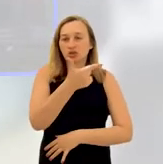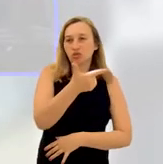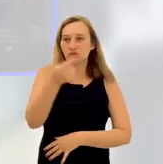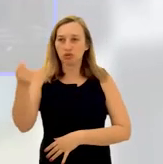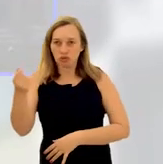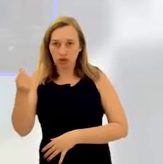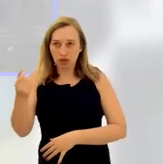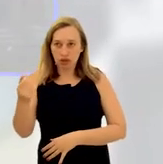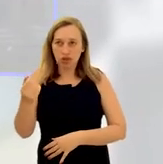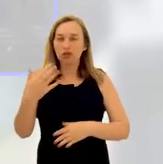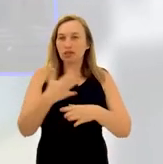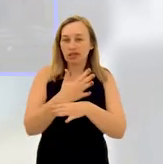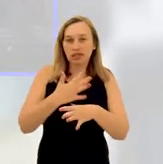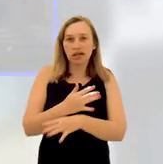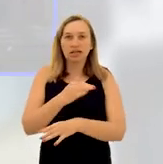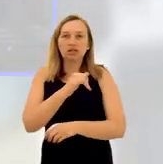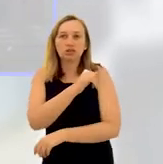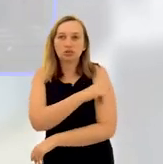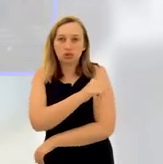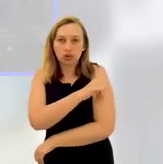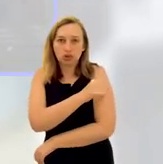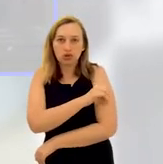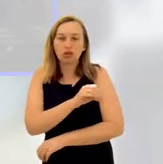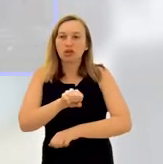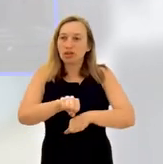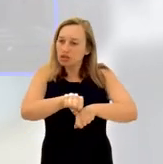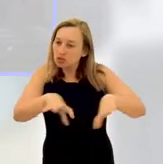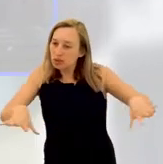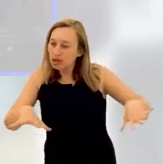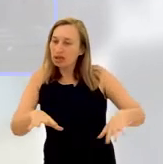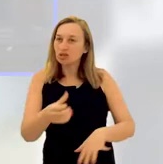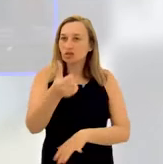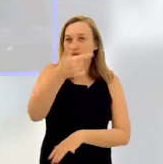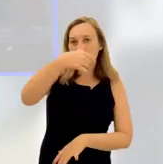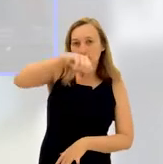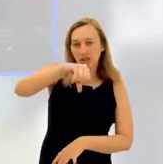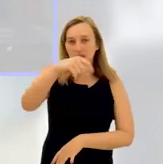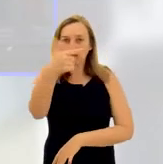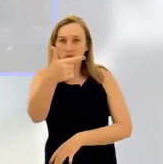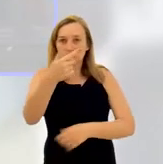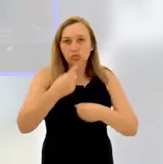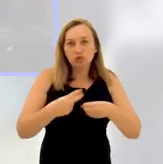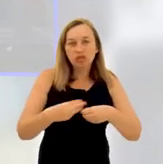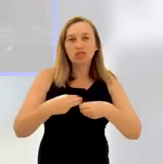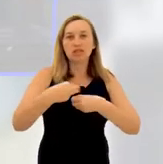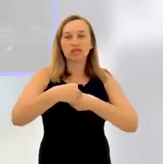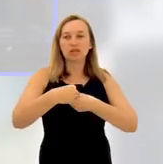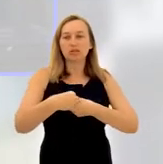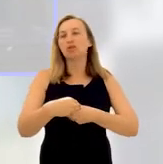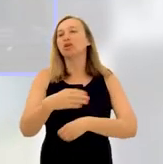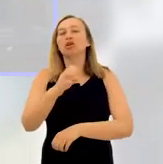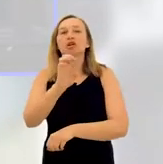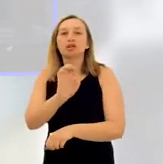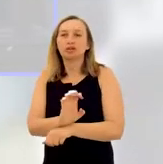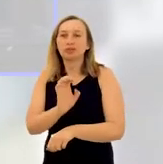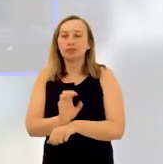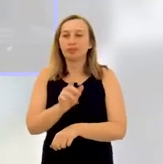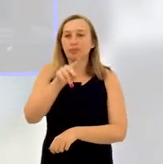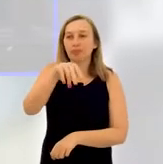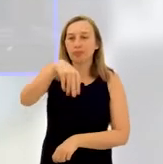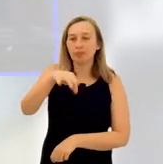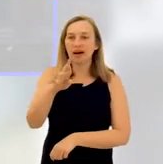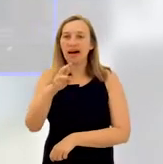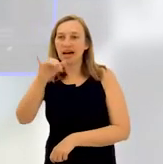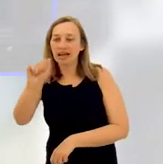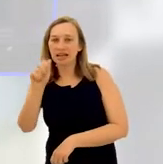em 2020 em uma versão piloto na cidade do Rio e este ano estendido aos 92 municípios do estado, o Maria da